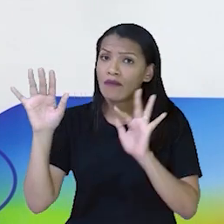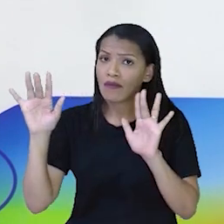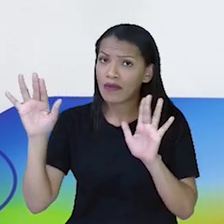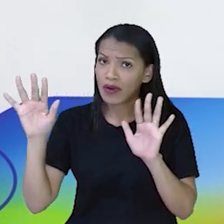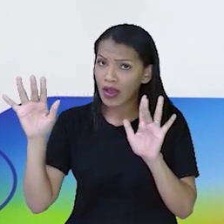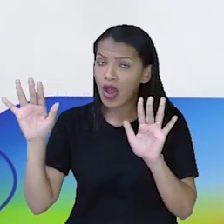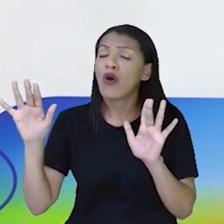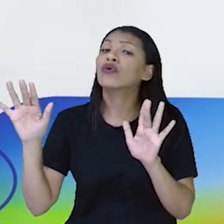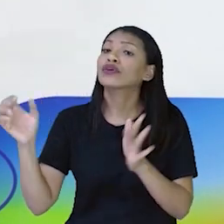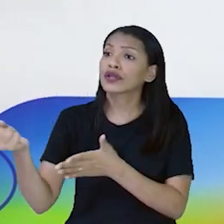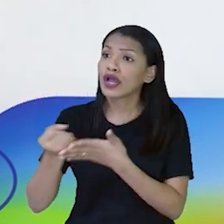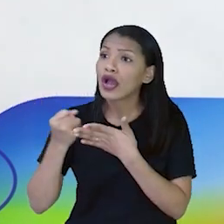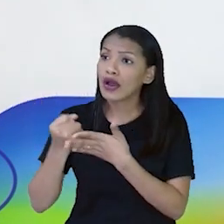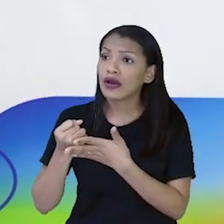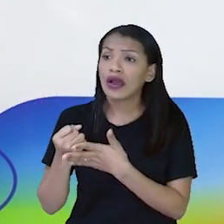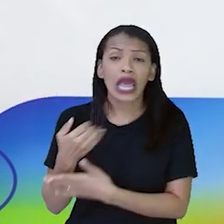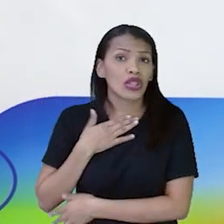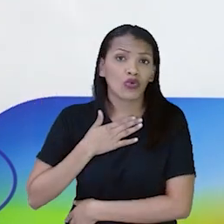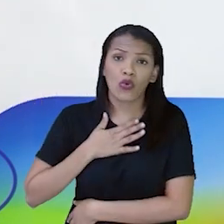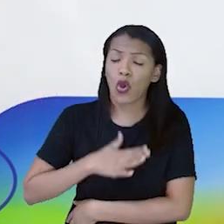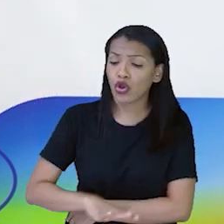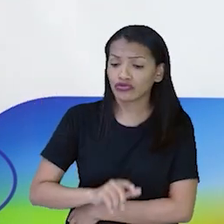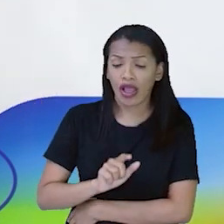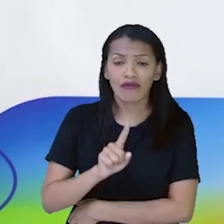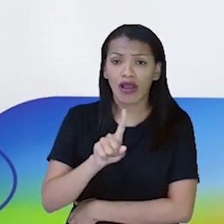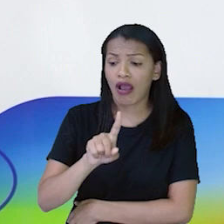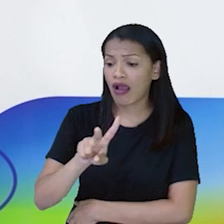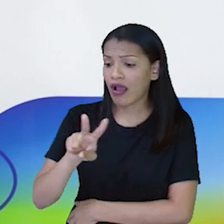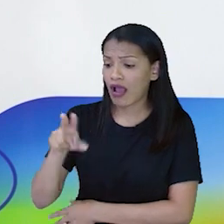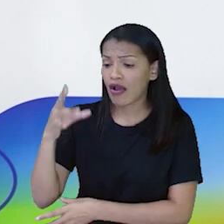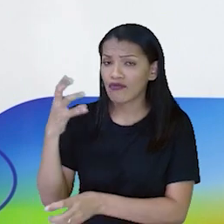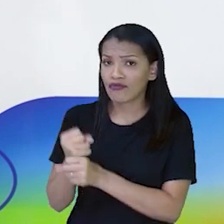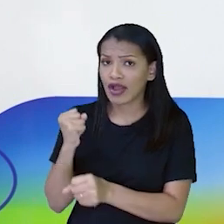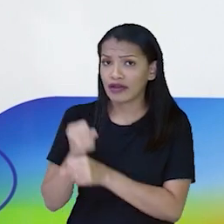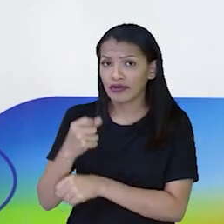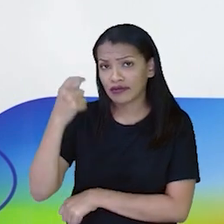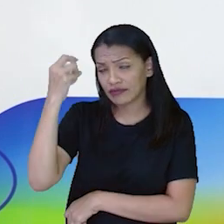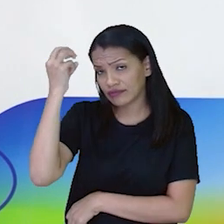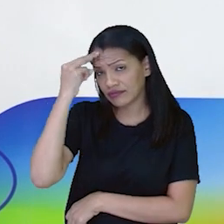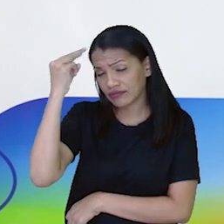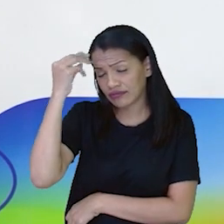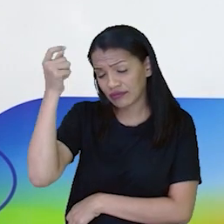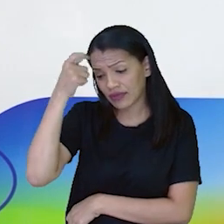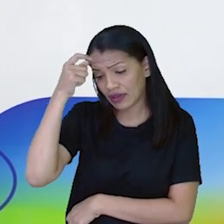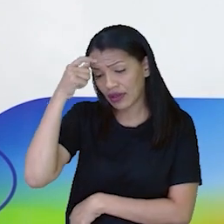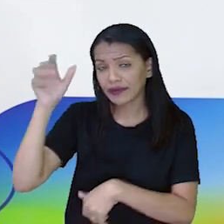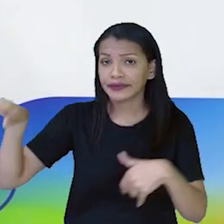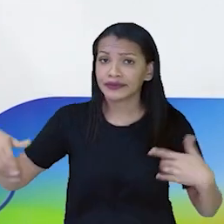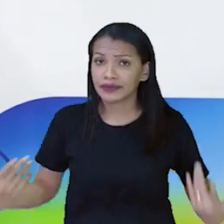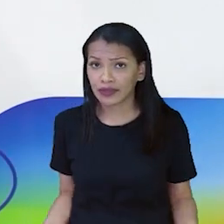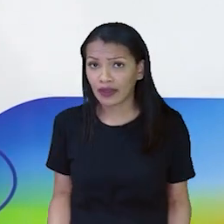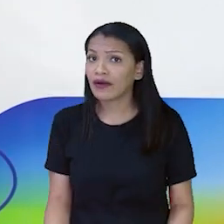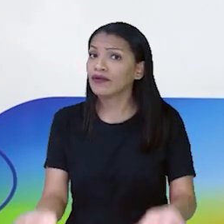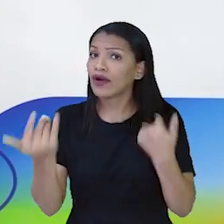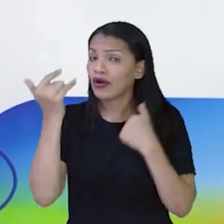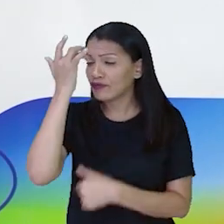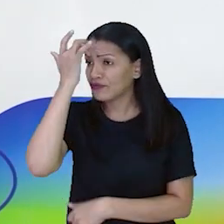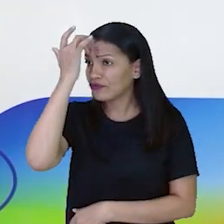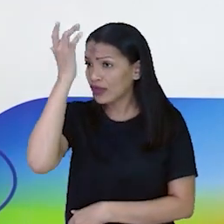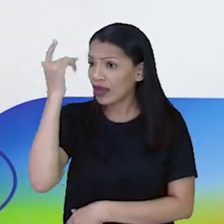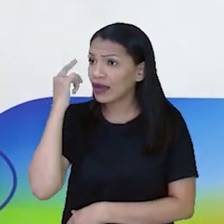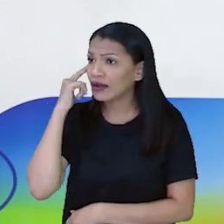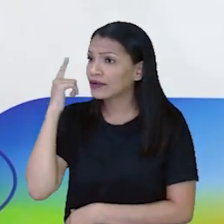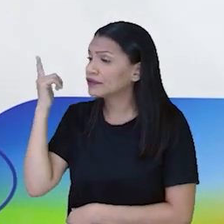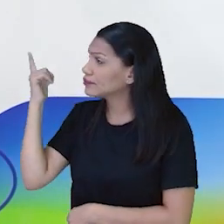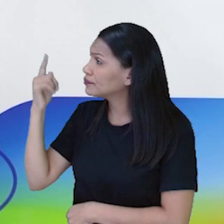que eram assim, professora Abigail. Não gostavam de contar no dedo, o cálculozinho mental, não gostavam. Então, olha só, jeito fácil, ó.